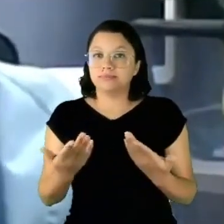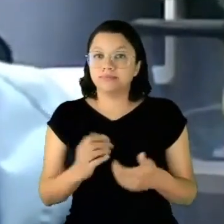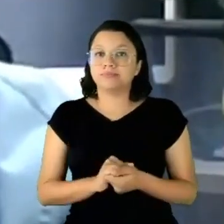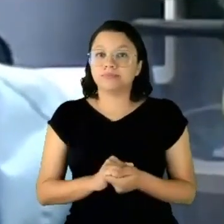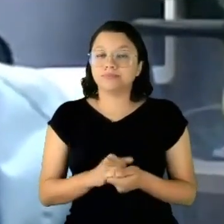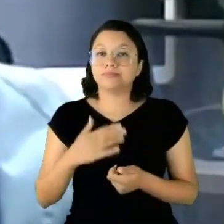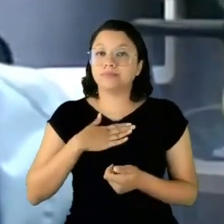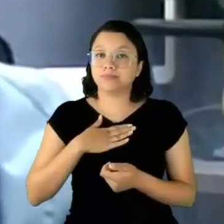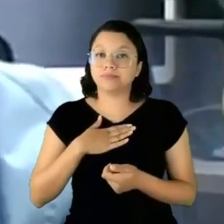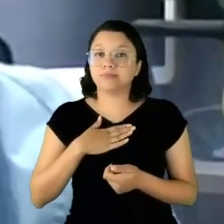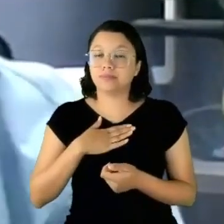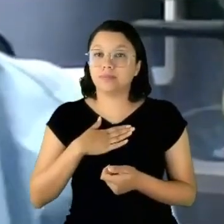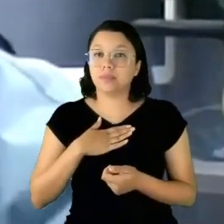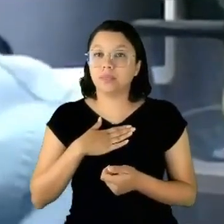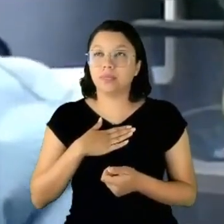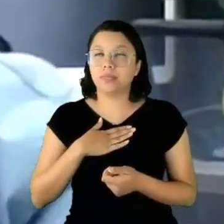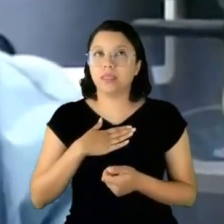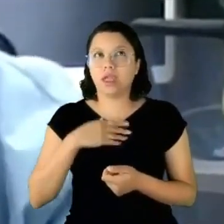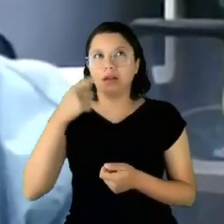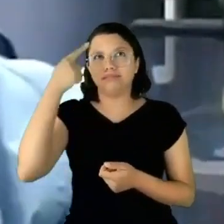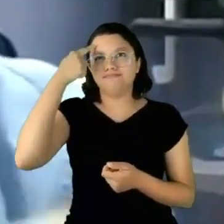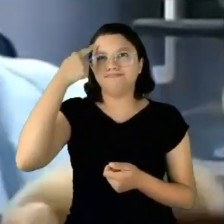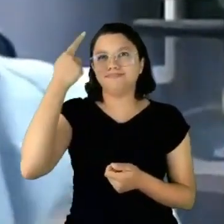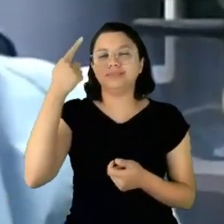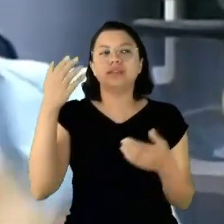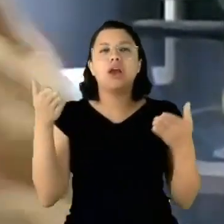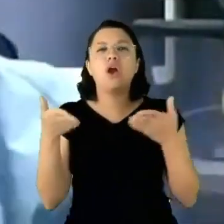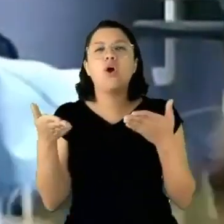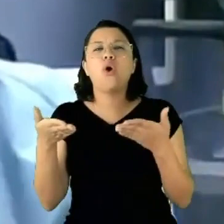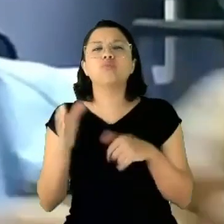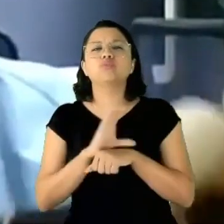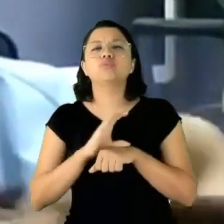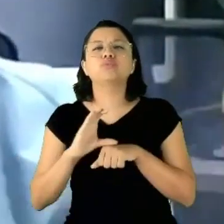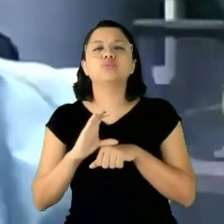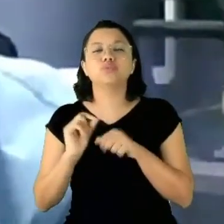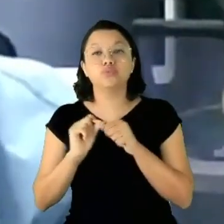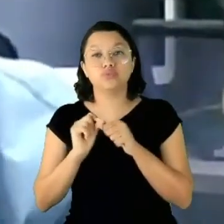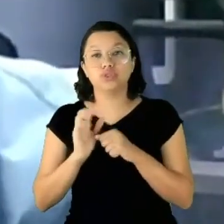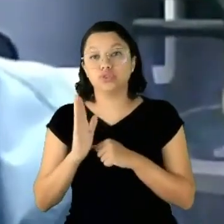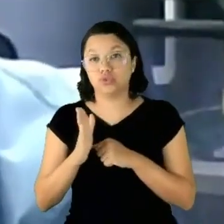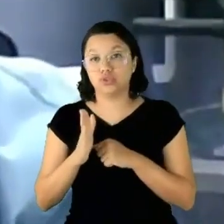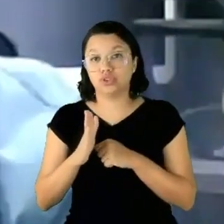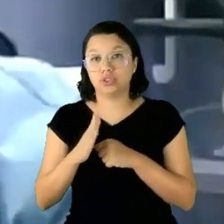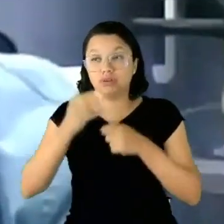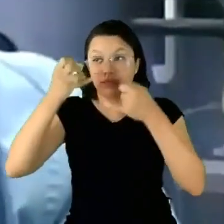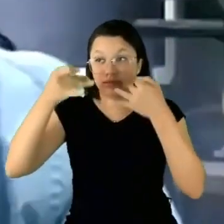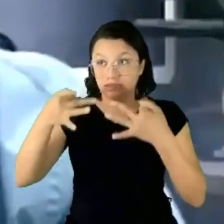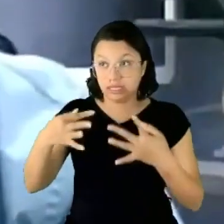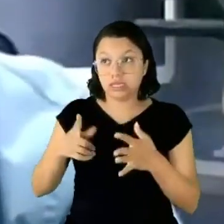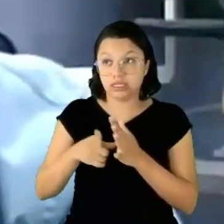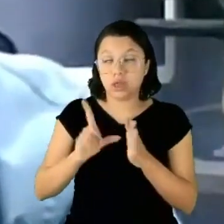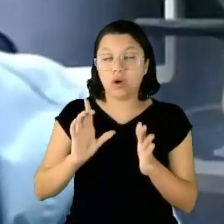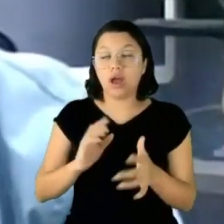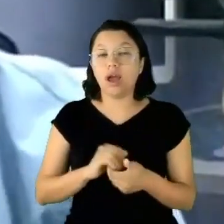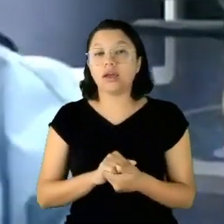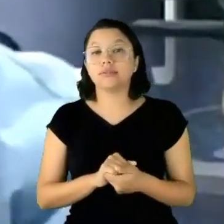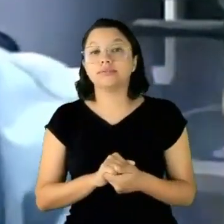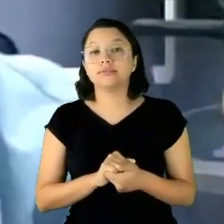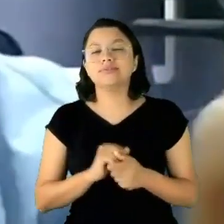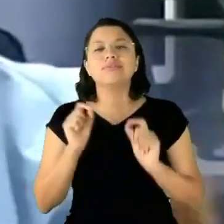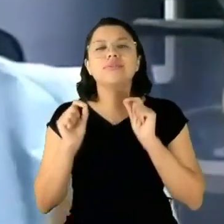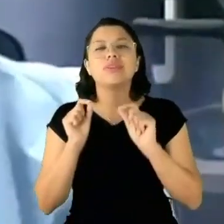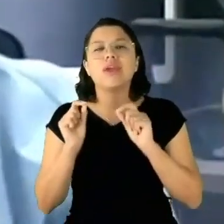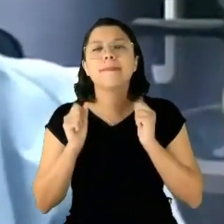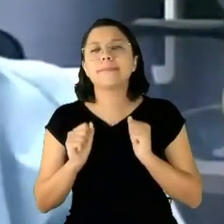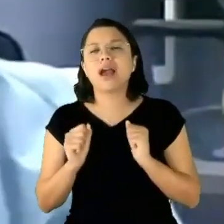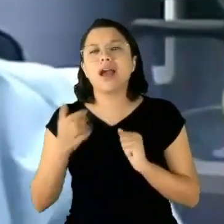a minha ideia do curso hoje, fazendo já um spoiler do nosso curso aqui, é o que